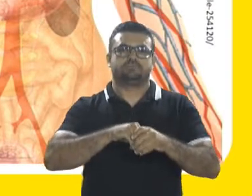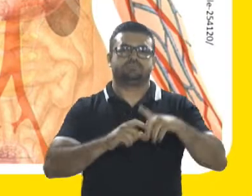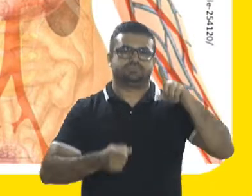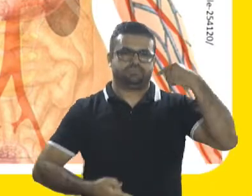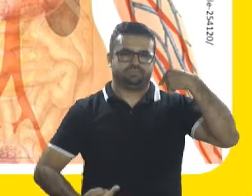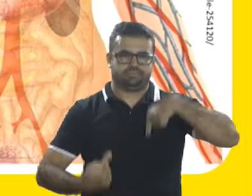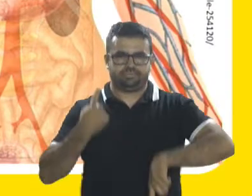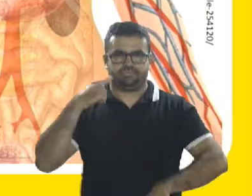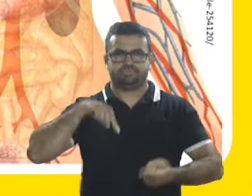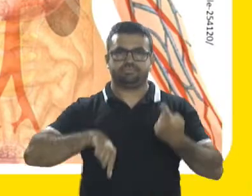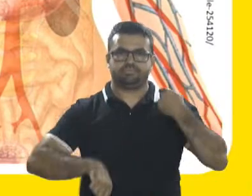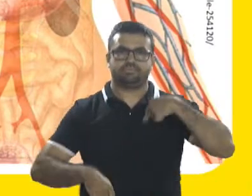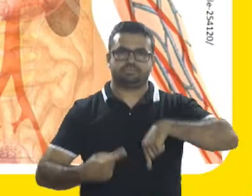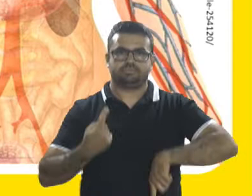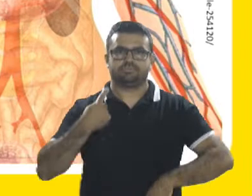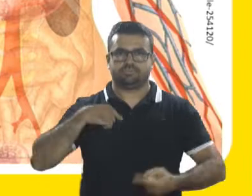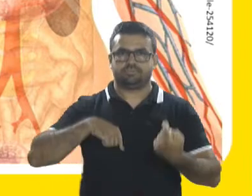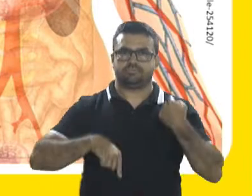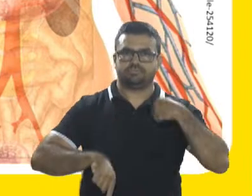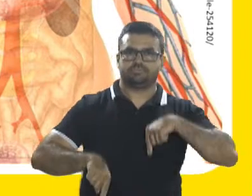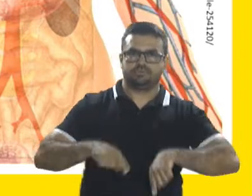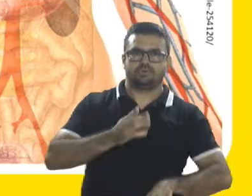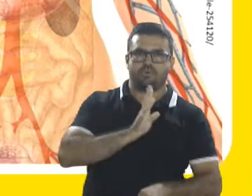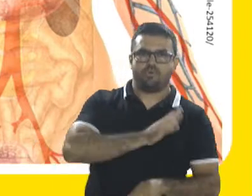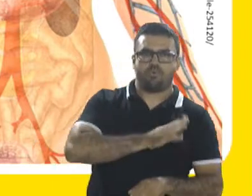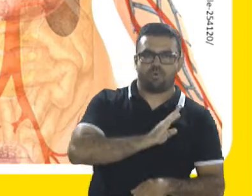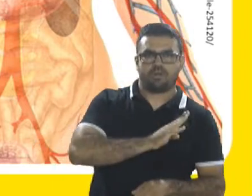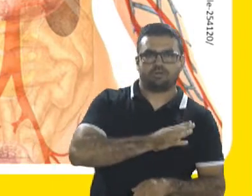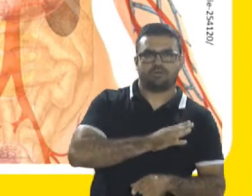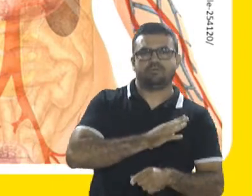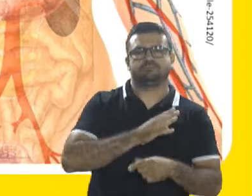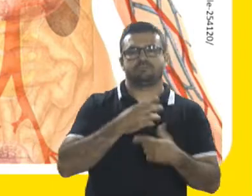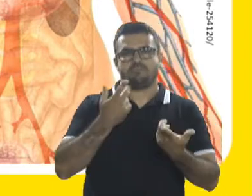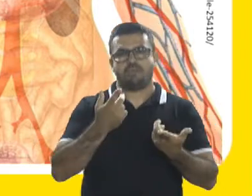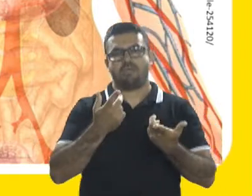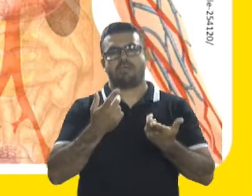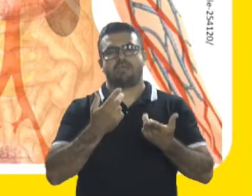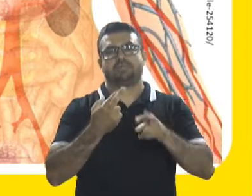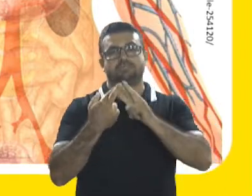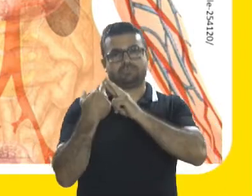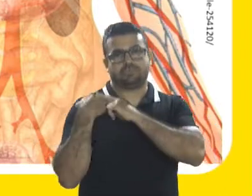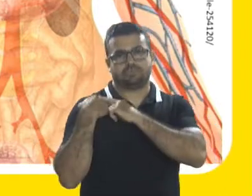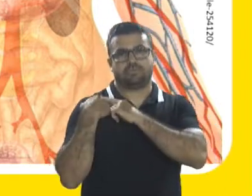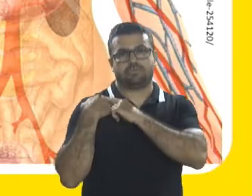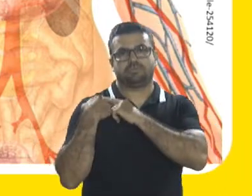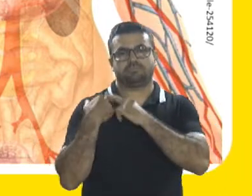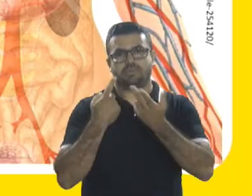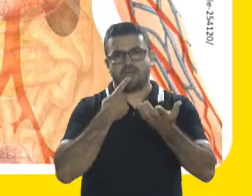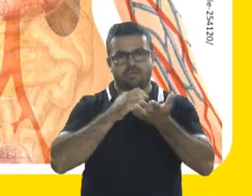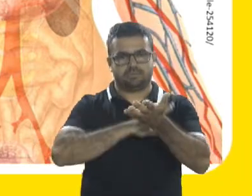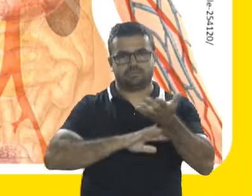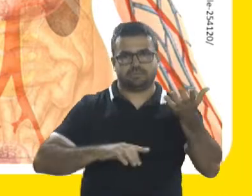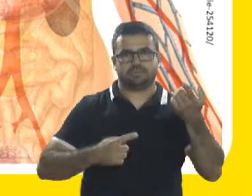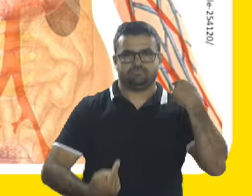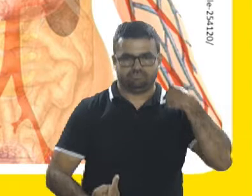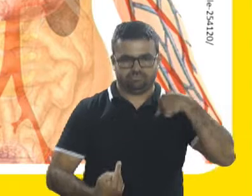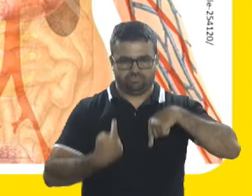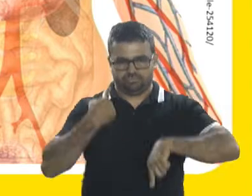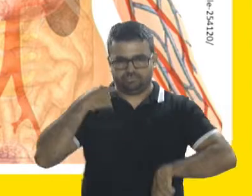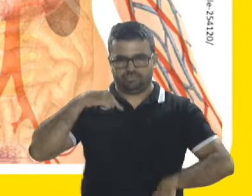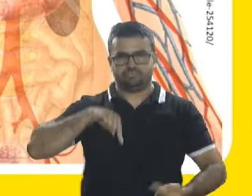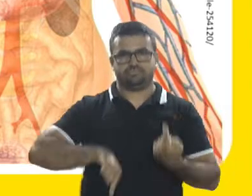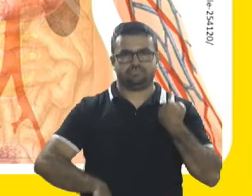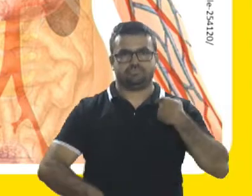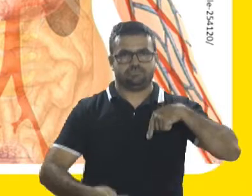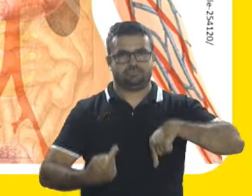também conhecido como sistema cardiovascular. Certo? Ele é responsável pelo transporte de sangue por todo o nosso corpo.